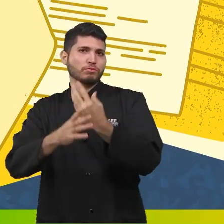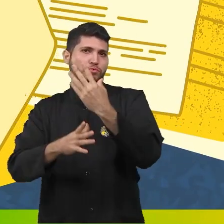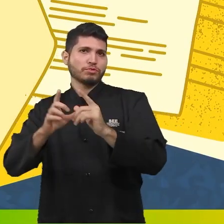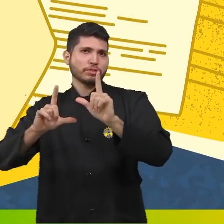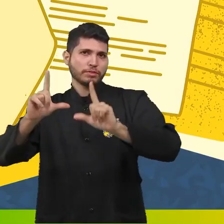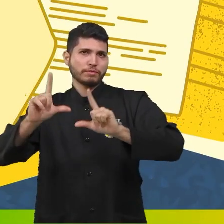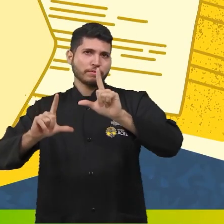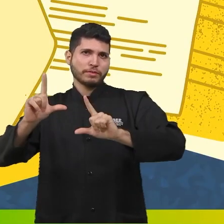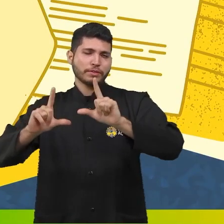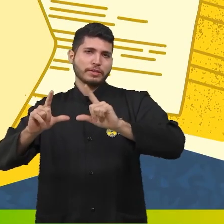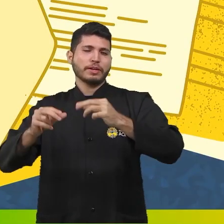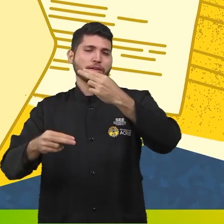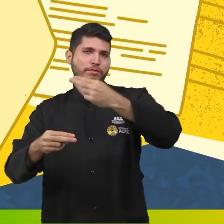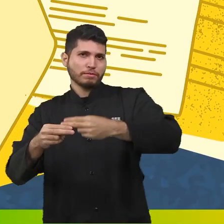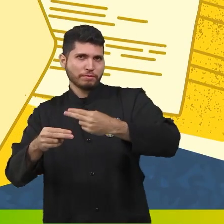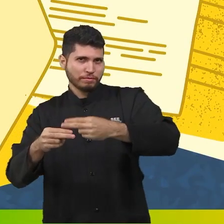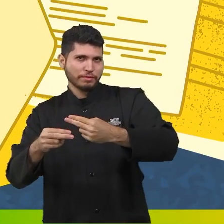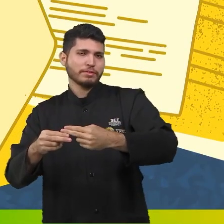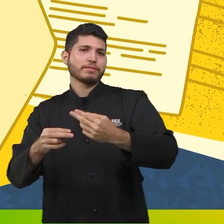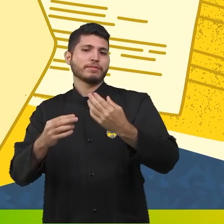Próxima questão.